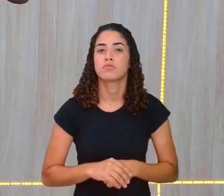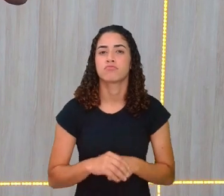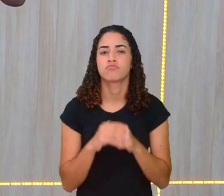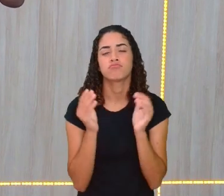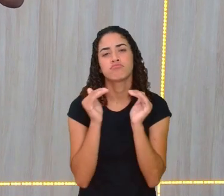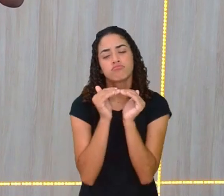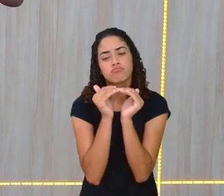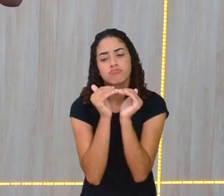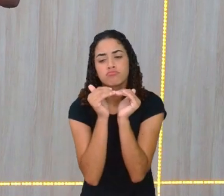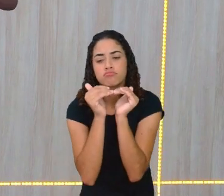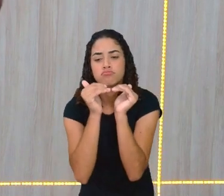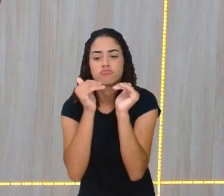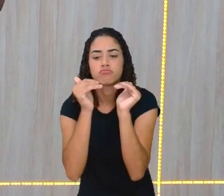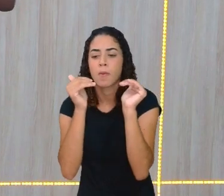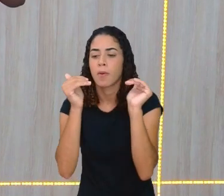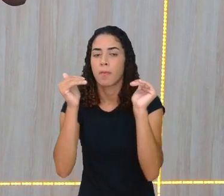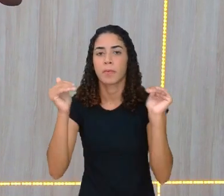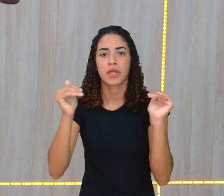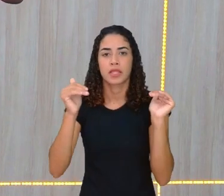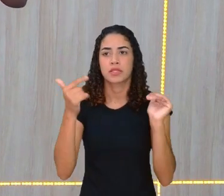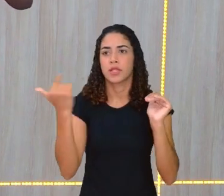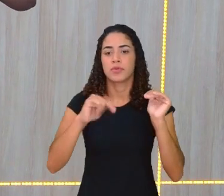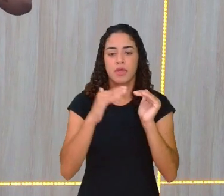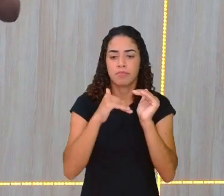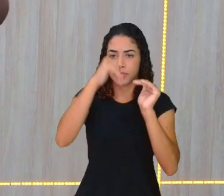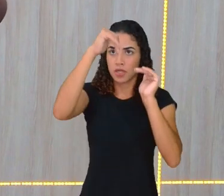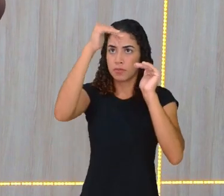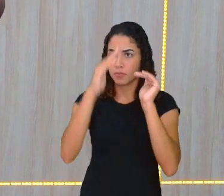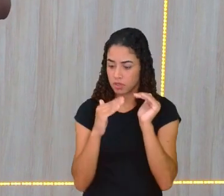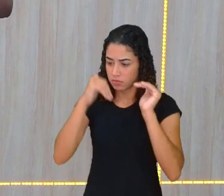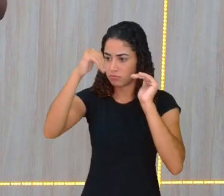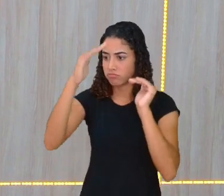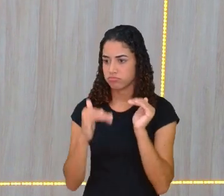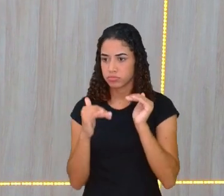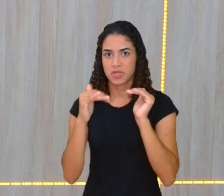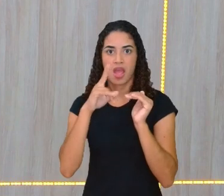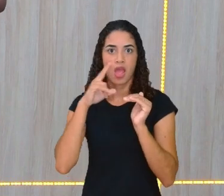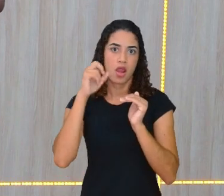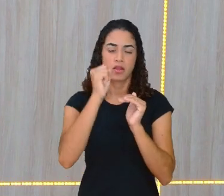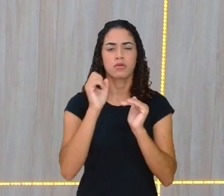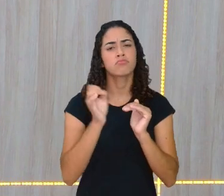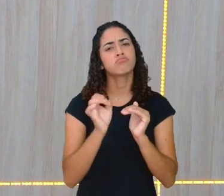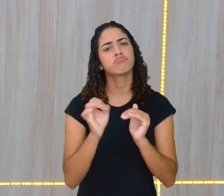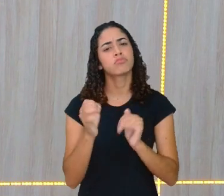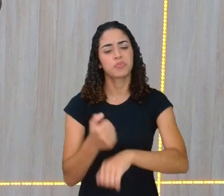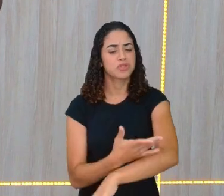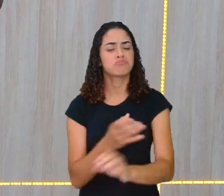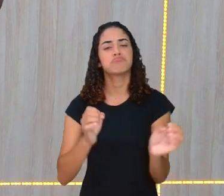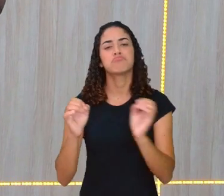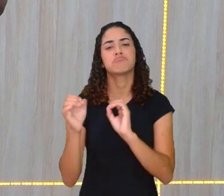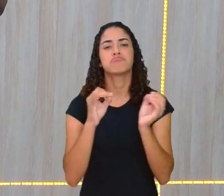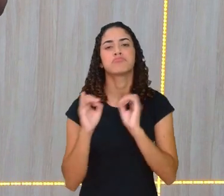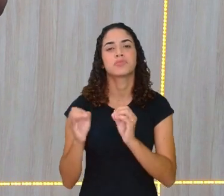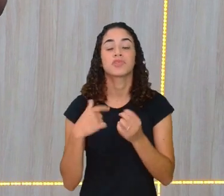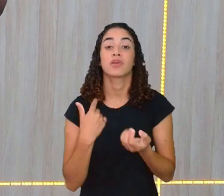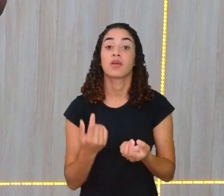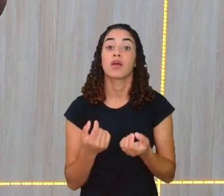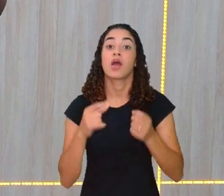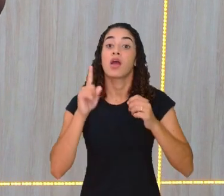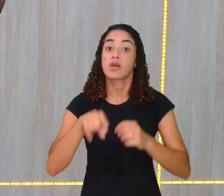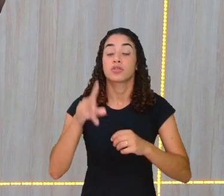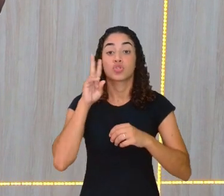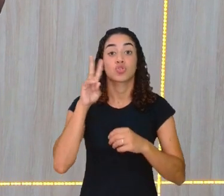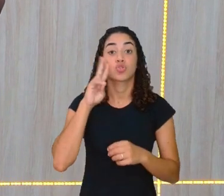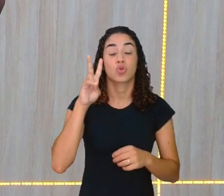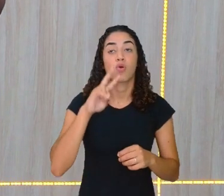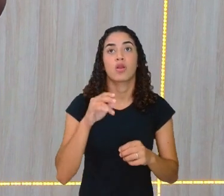perene, ou seja, num monotom. Ele não tem oscilações muito graves de emoção. Isso faz com que a história seja contada